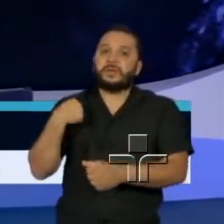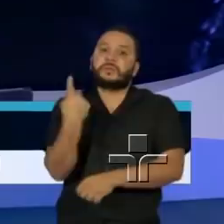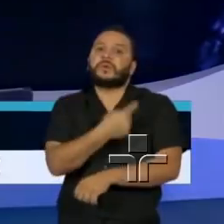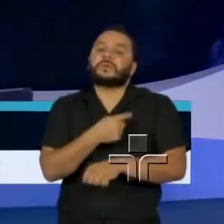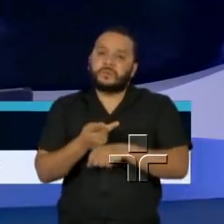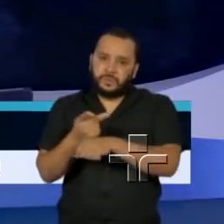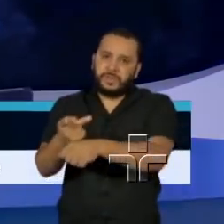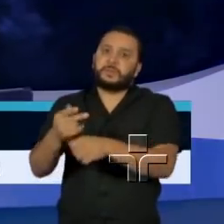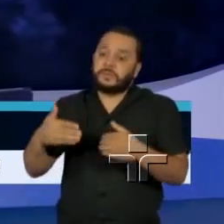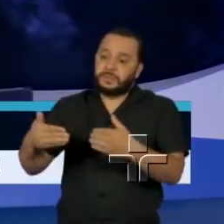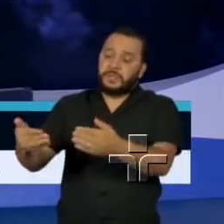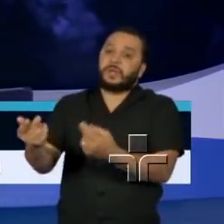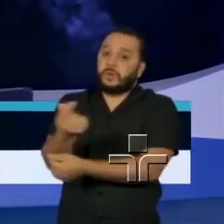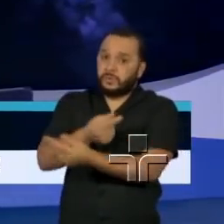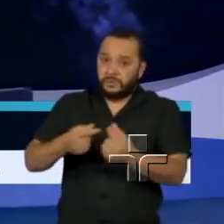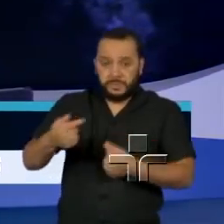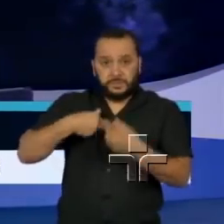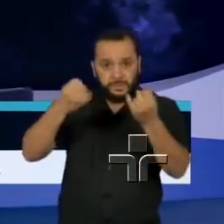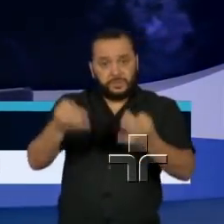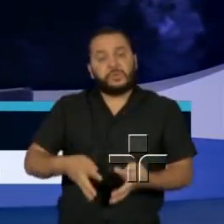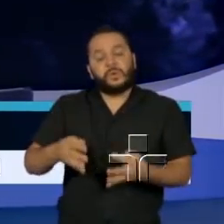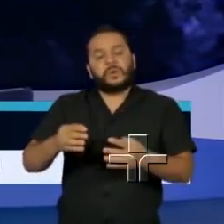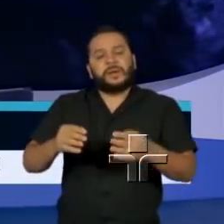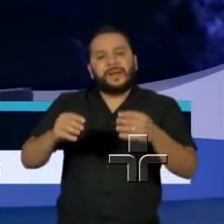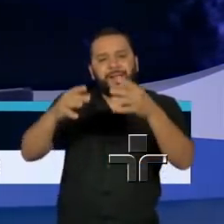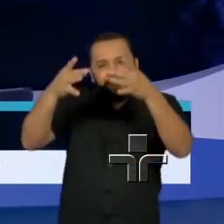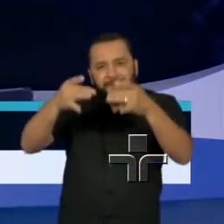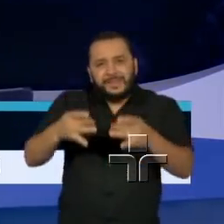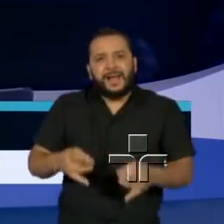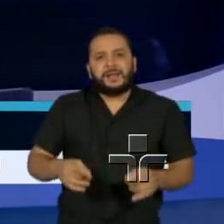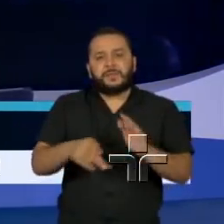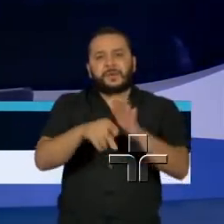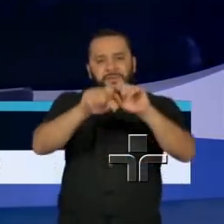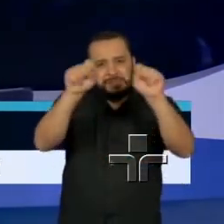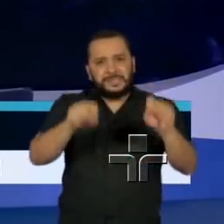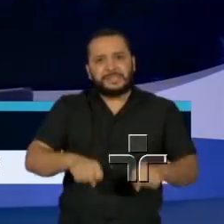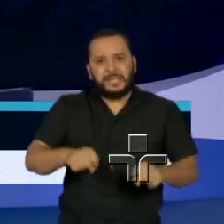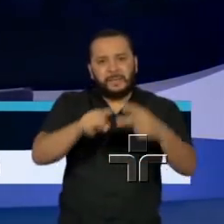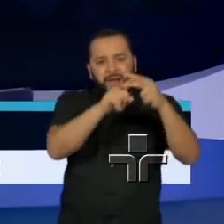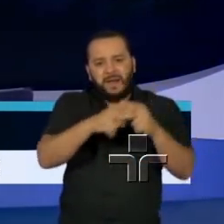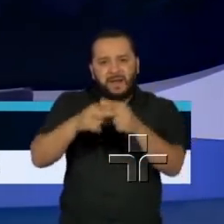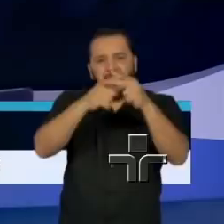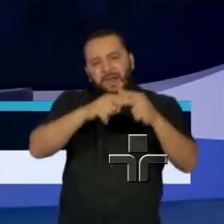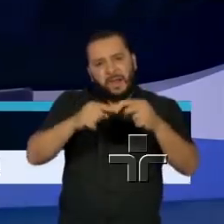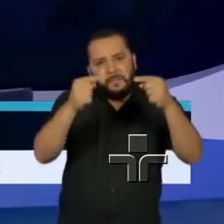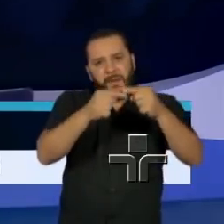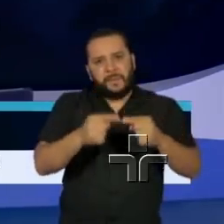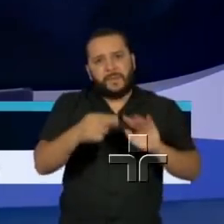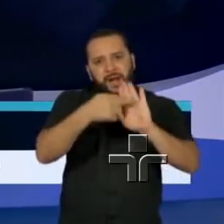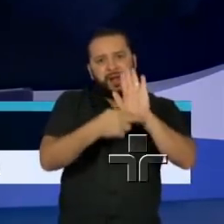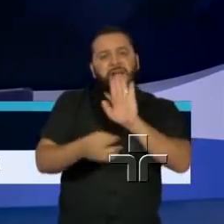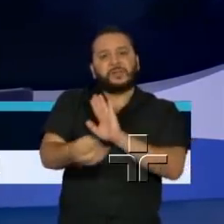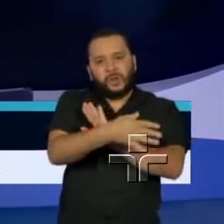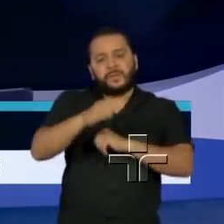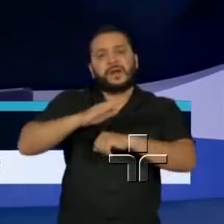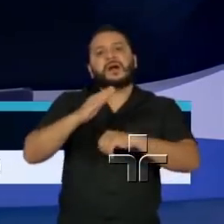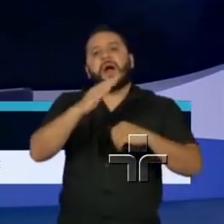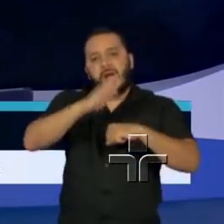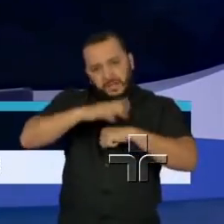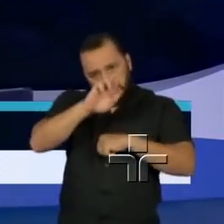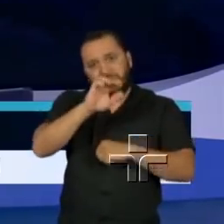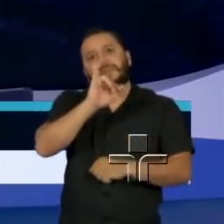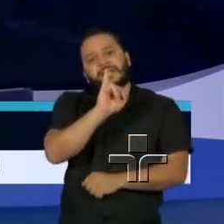informou que todos os detalhes sobre a adaptação do sistema de aposentadoria são de responsabilidade do próprio INSS, o Instituto Nacional do